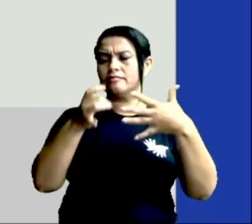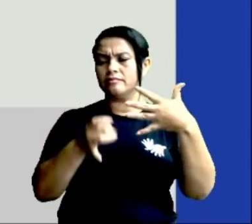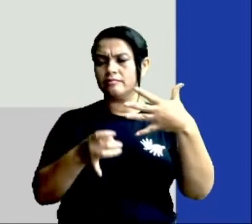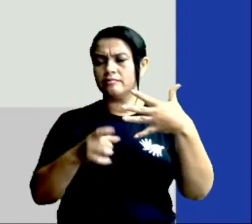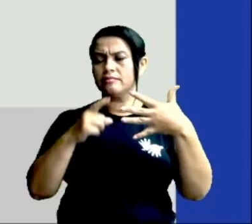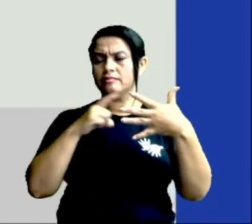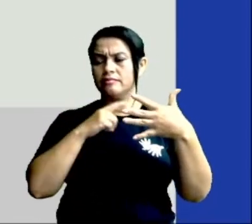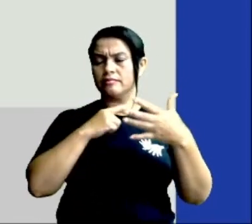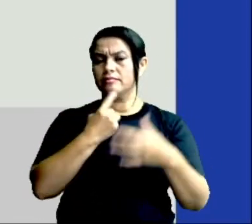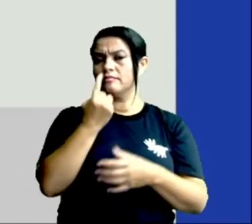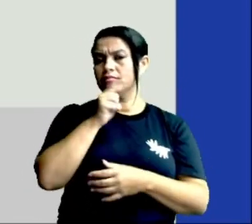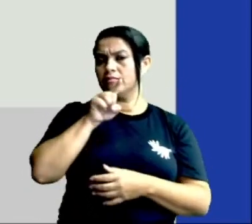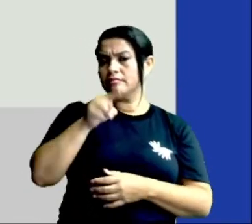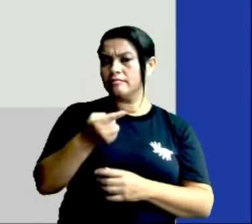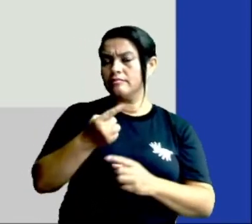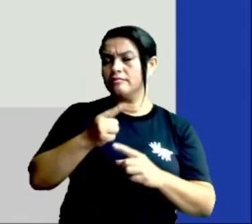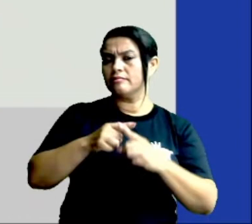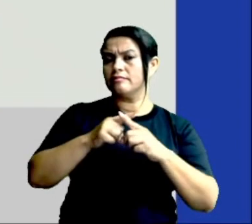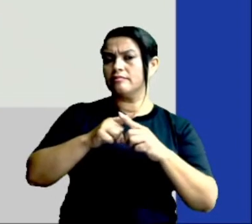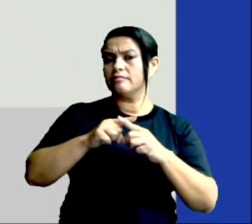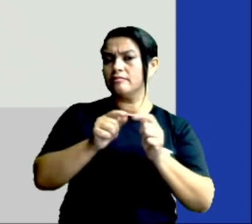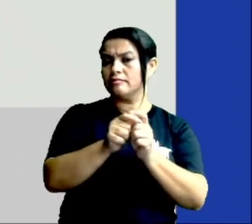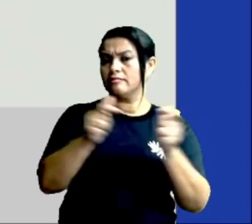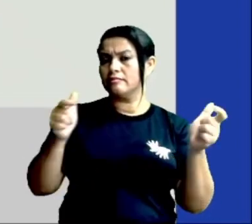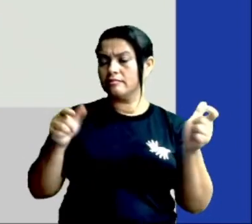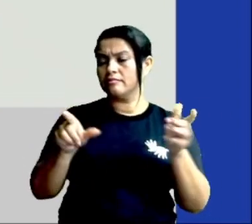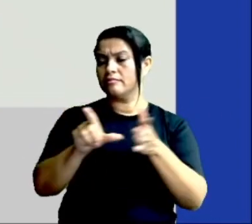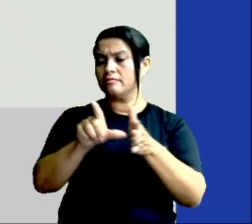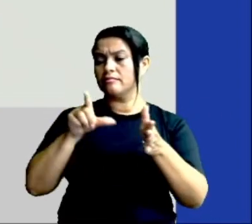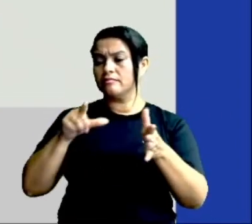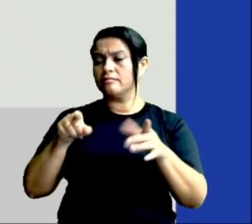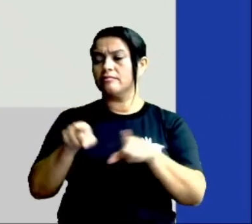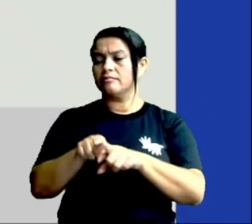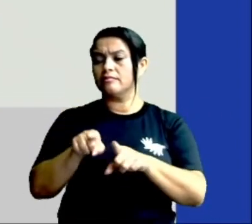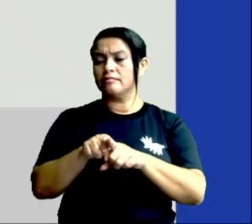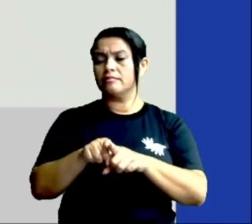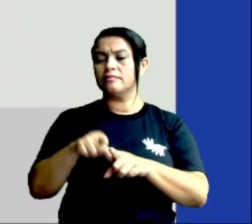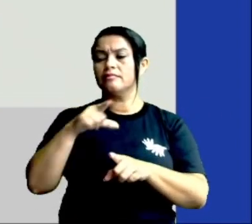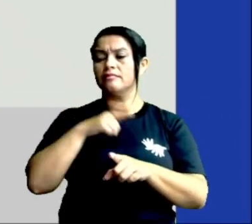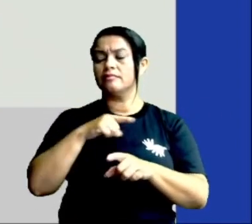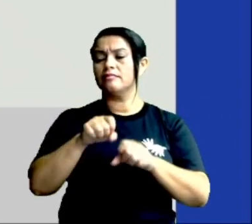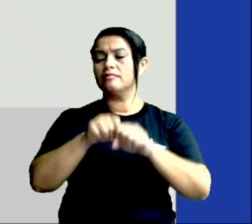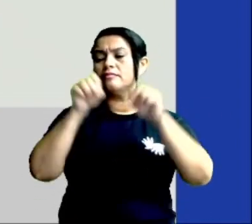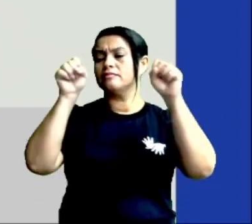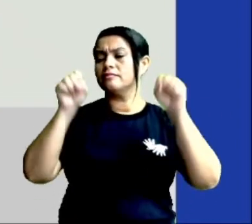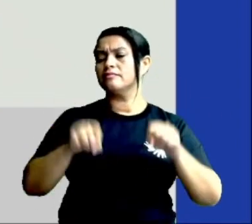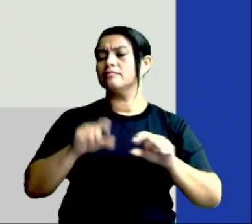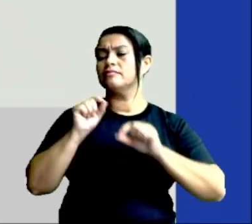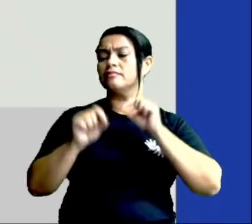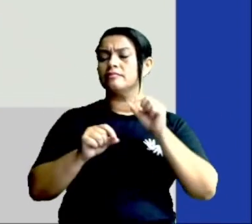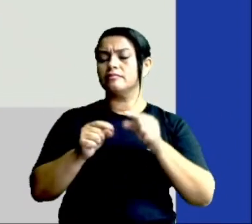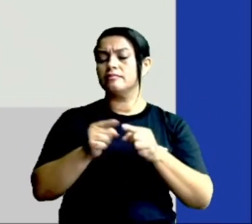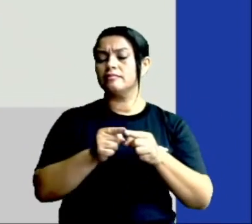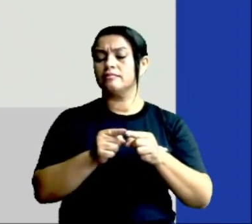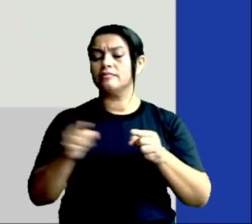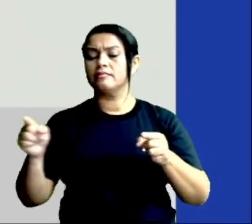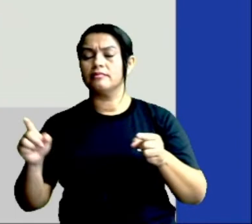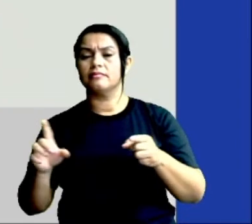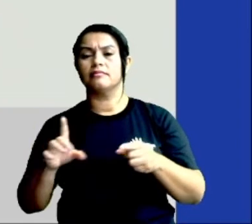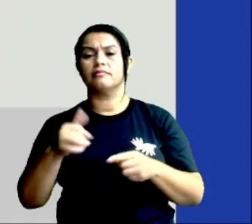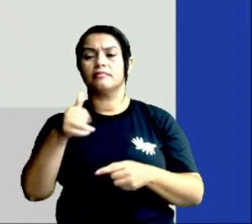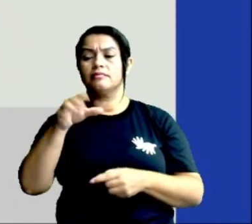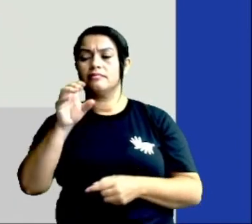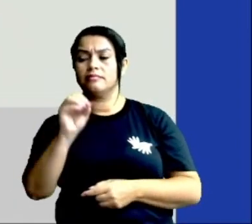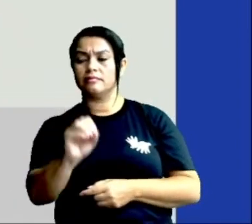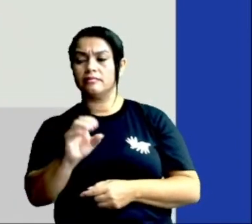é 1000 vezes maior que a anterior a ela? No sistema métrico decimal, cada 1000 unidades de